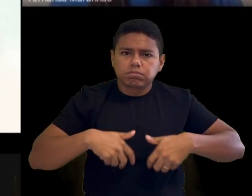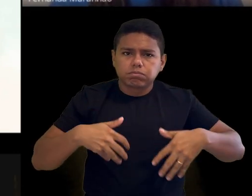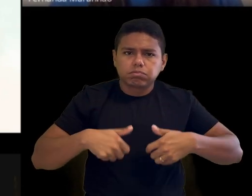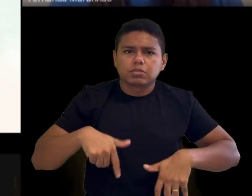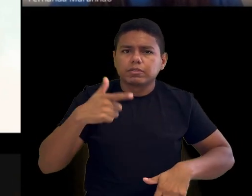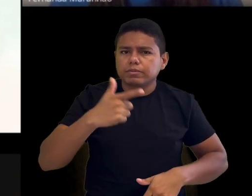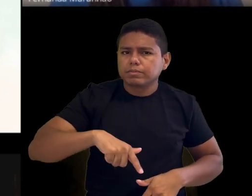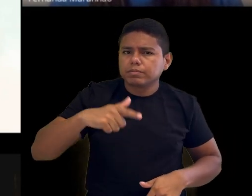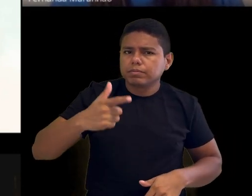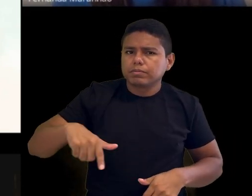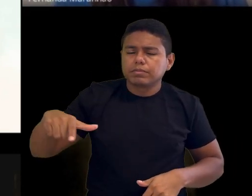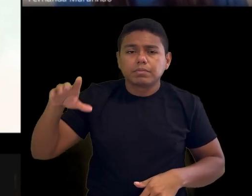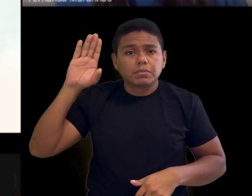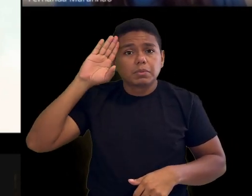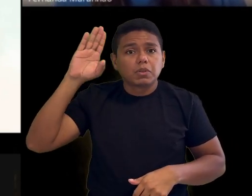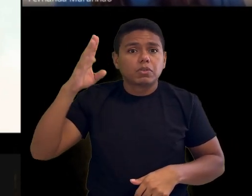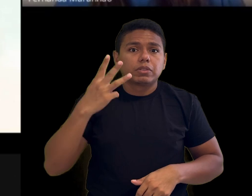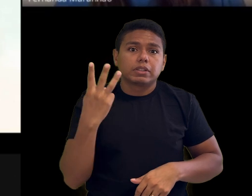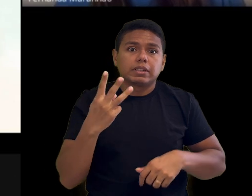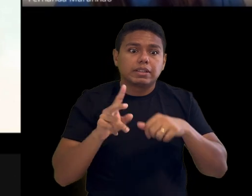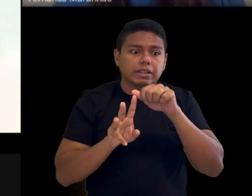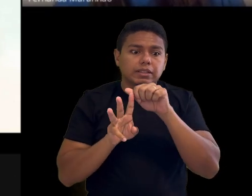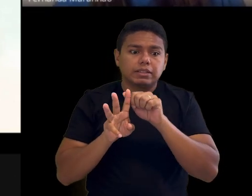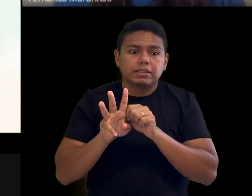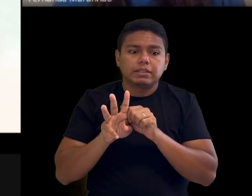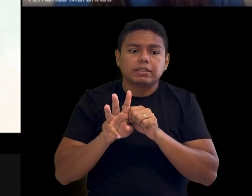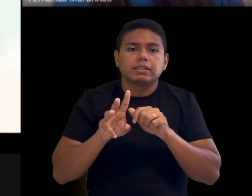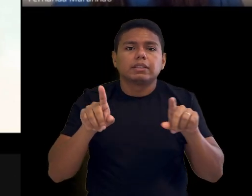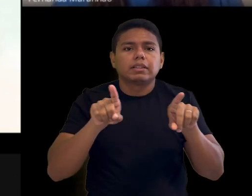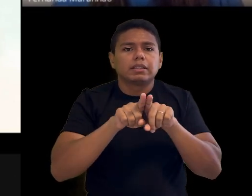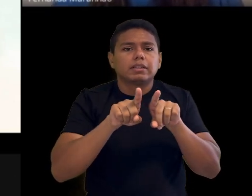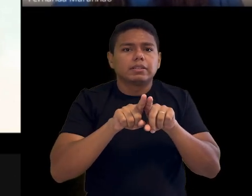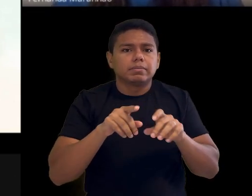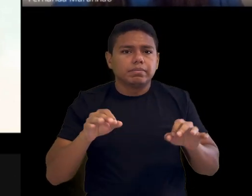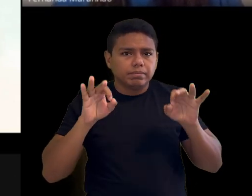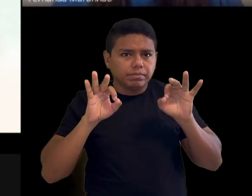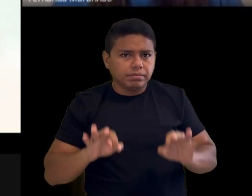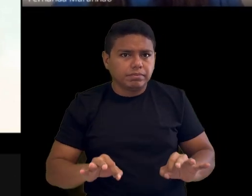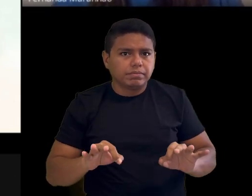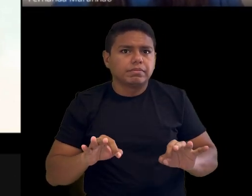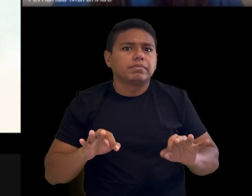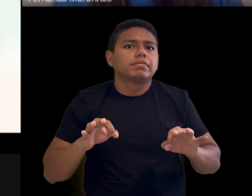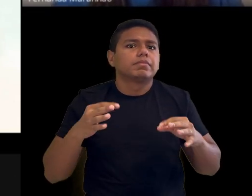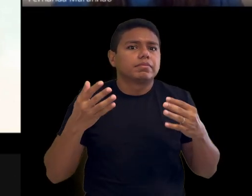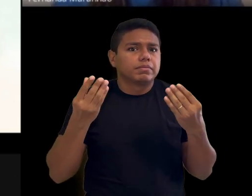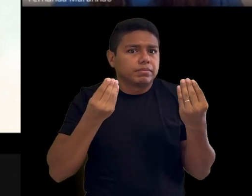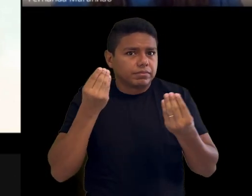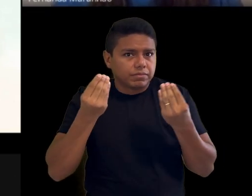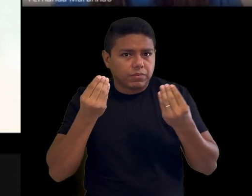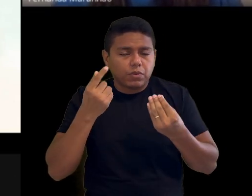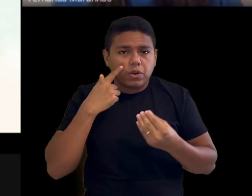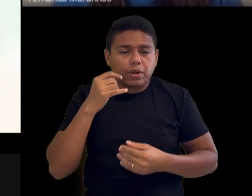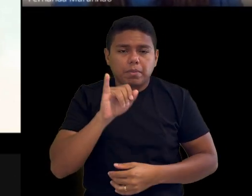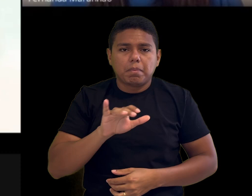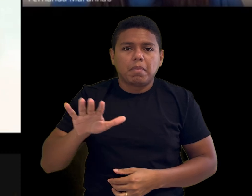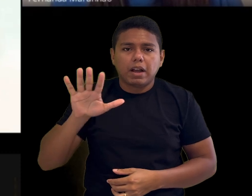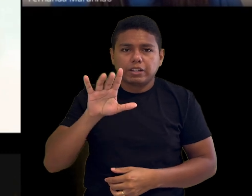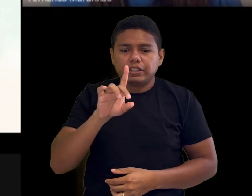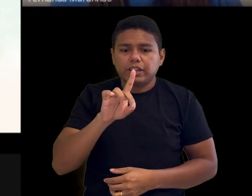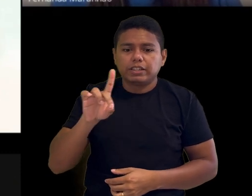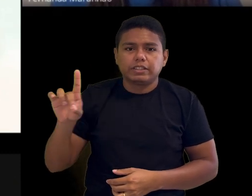e na confirmação ultrassonográfica, a imagem à direita, como eu falei, é uma imagem ultrassonográfica em que se vê o colo